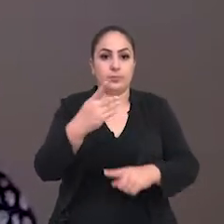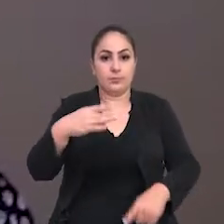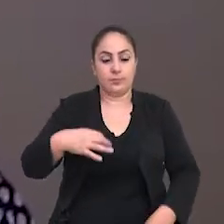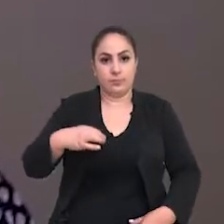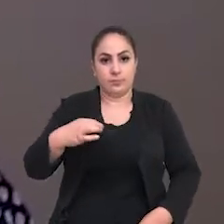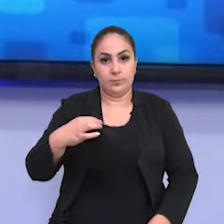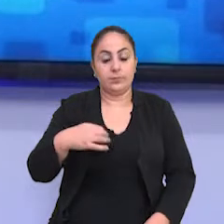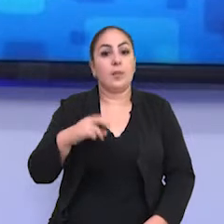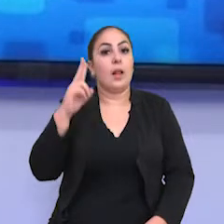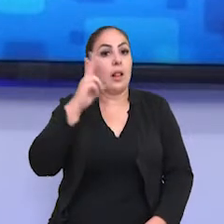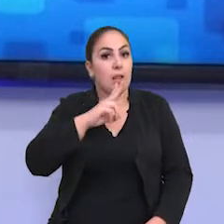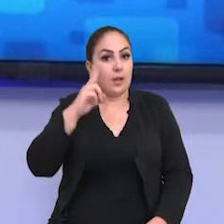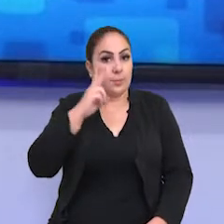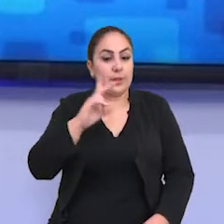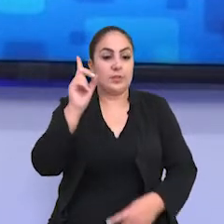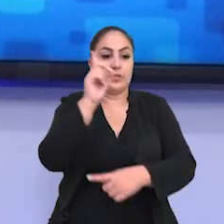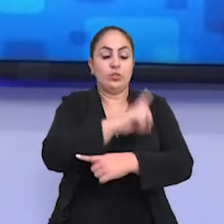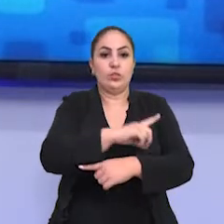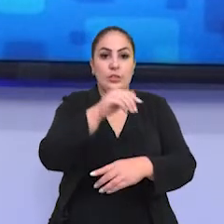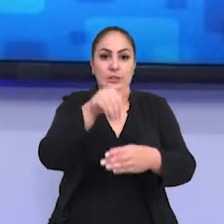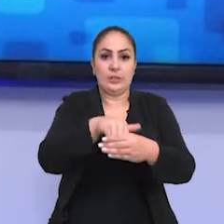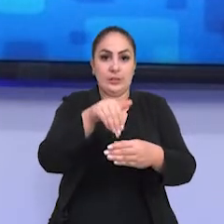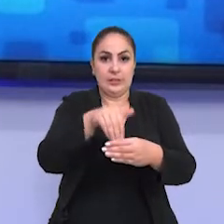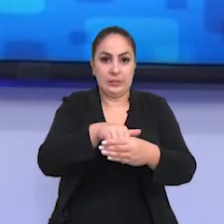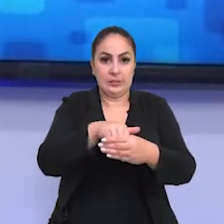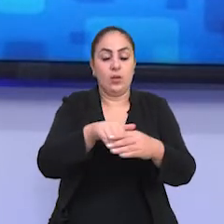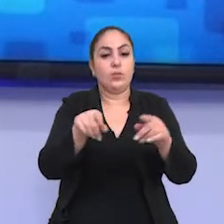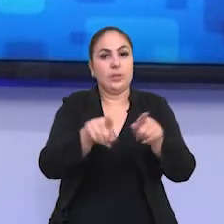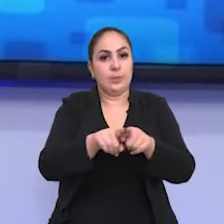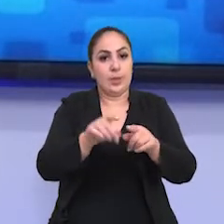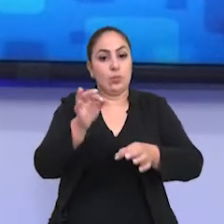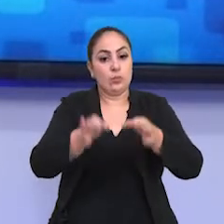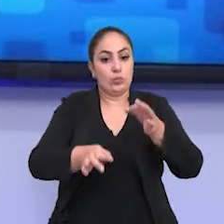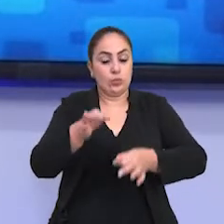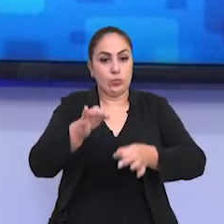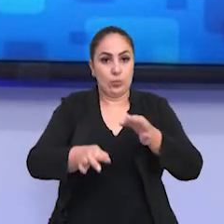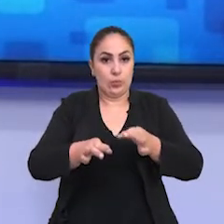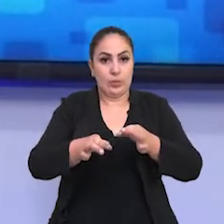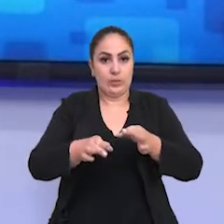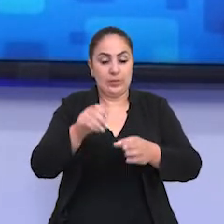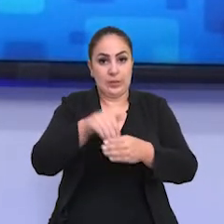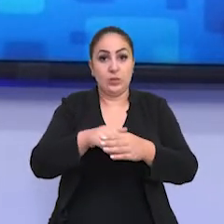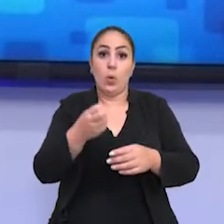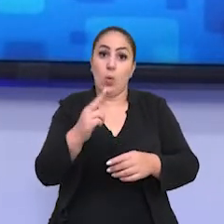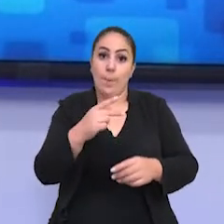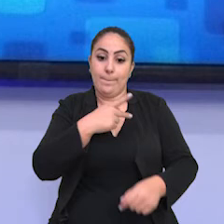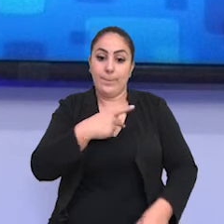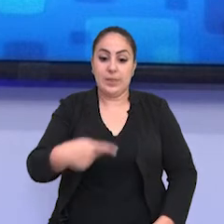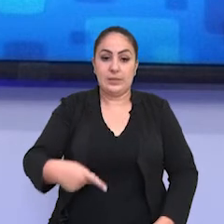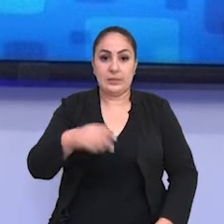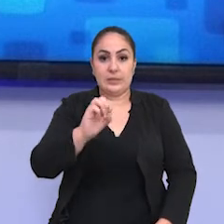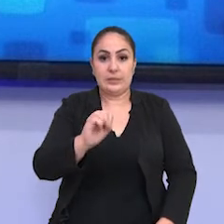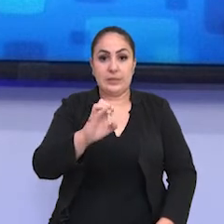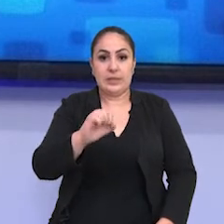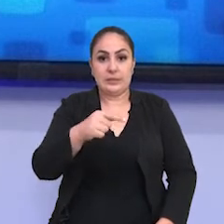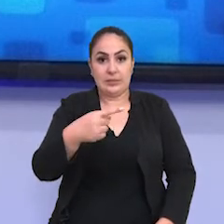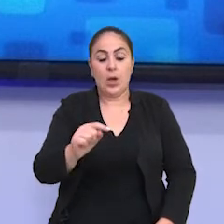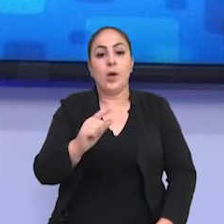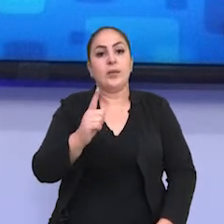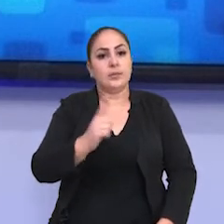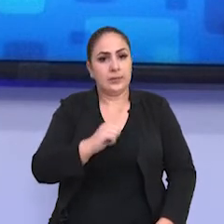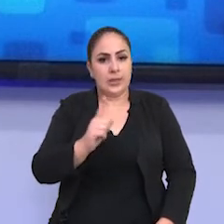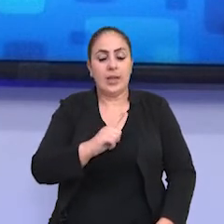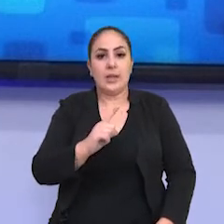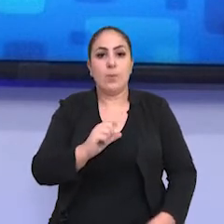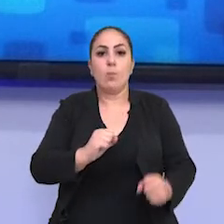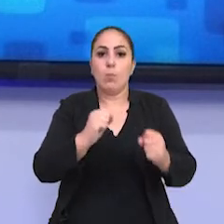aquele candidato. Vale lembrar que no dia da eleição, tanto os juízes eleitorais quanto os presidentes de